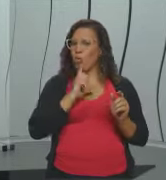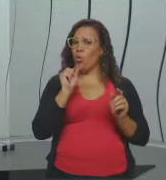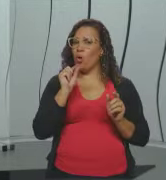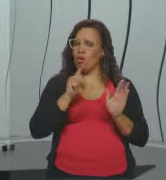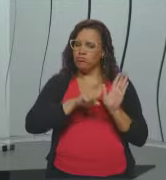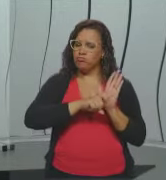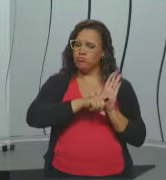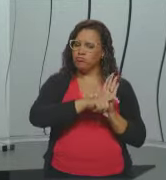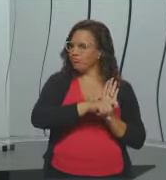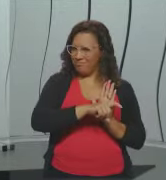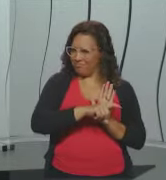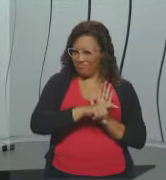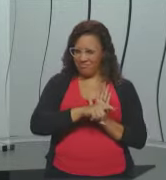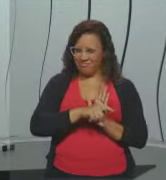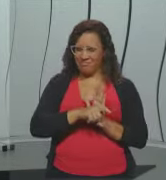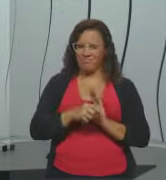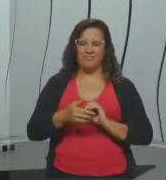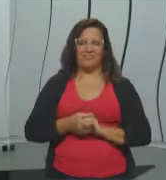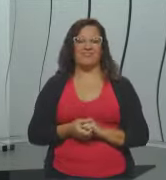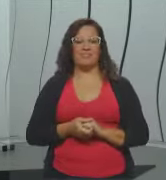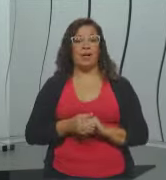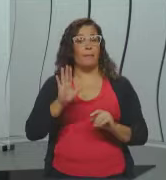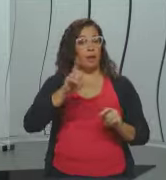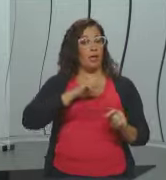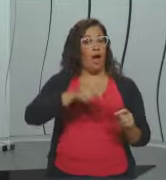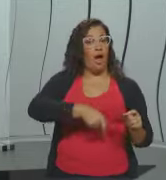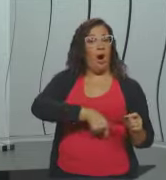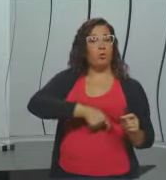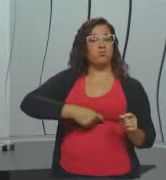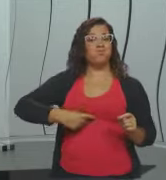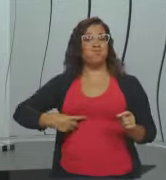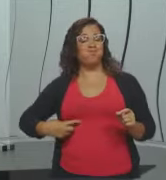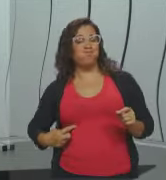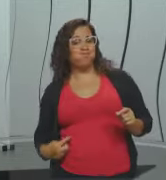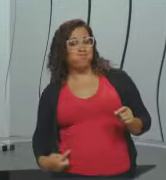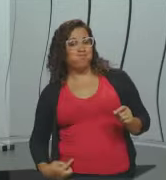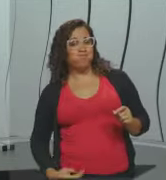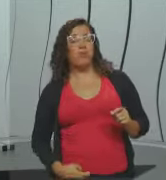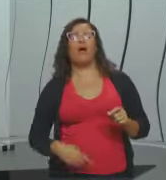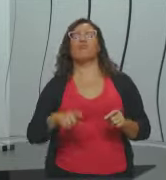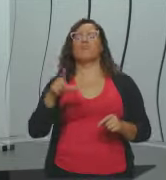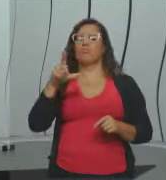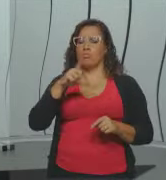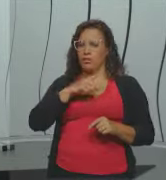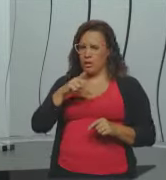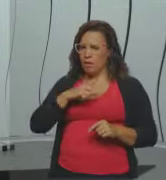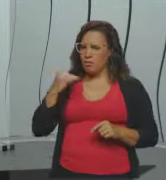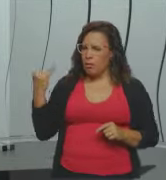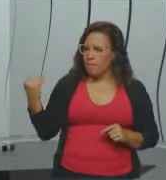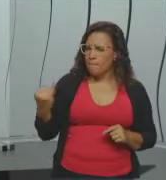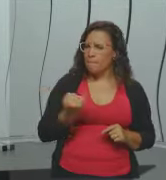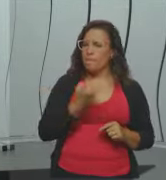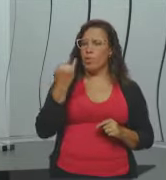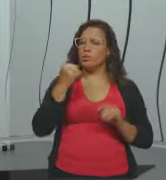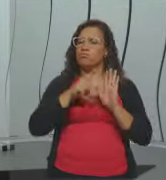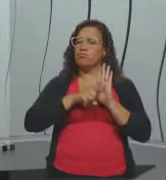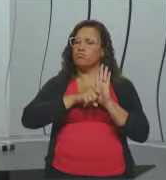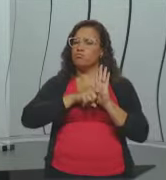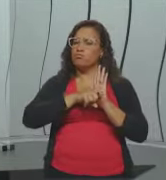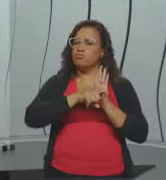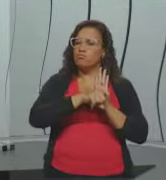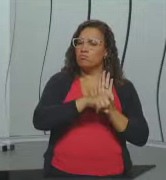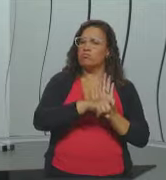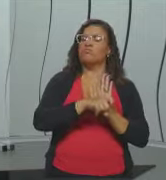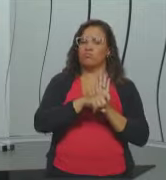nenhum micro-organismo. Mas no intestino grosso você tem uma flora intestinal importantíssima para ajudar você tanto